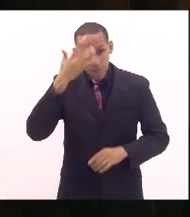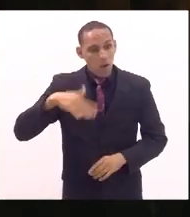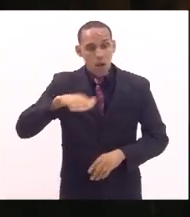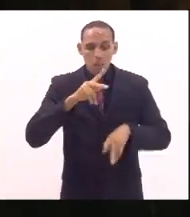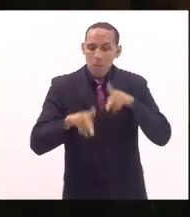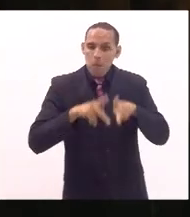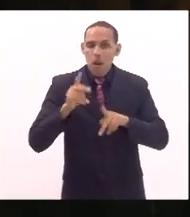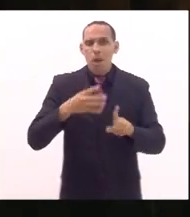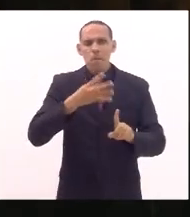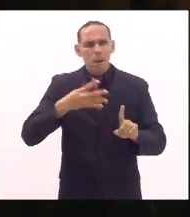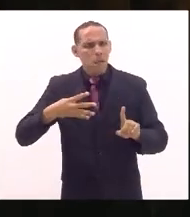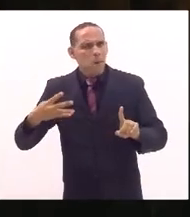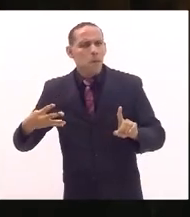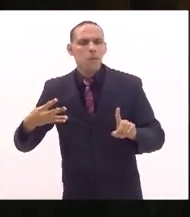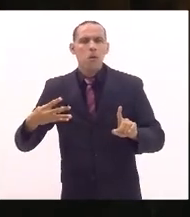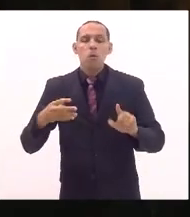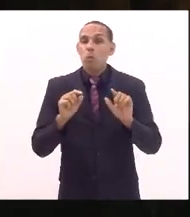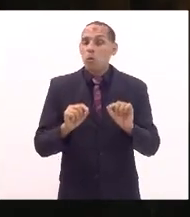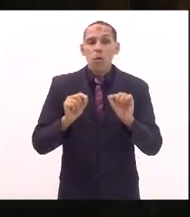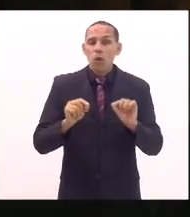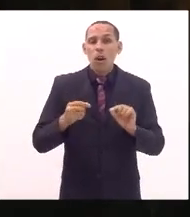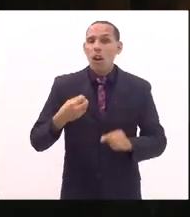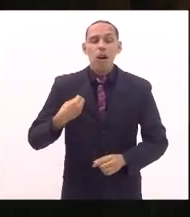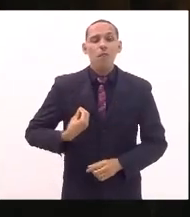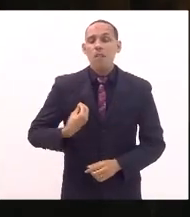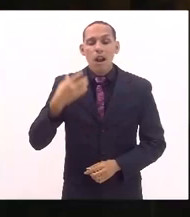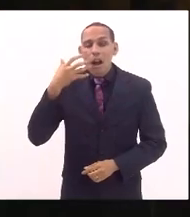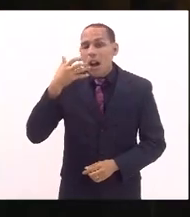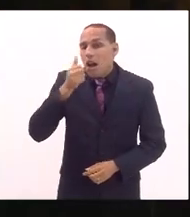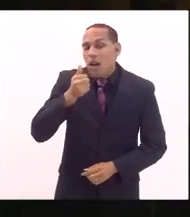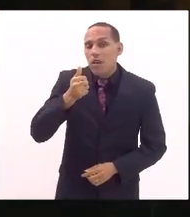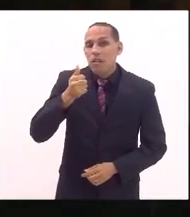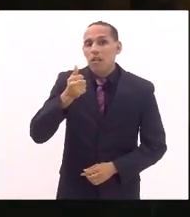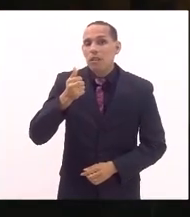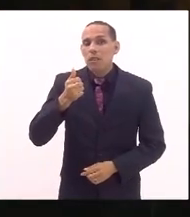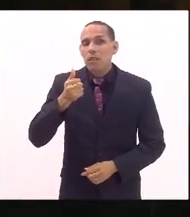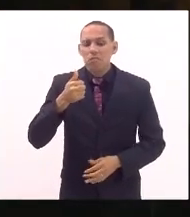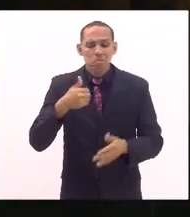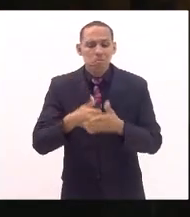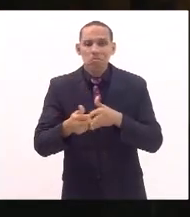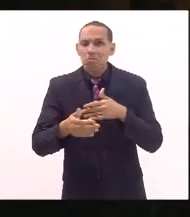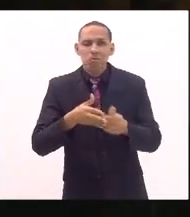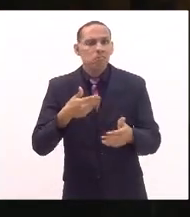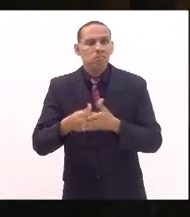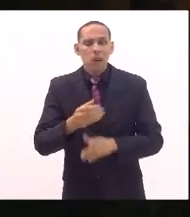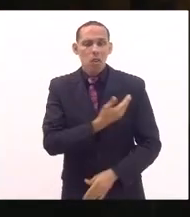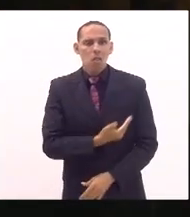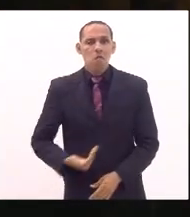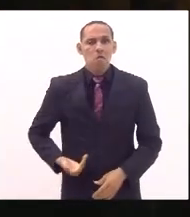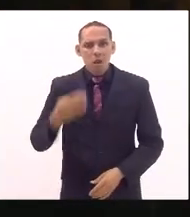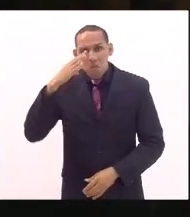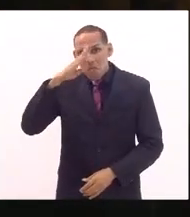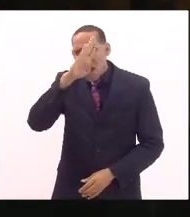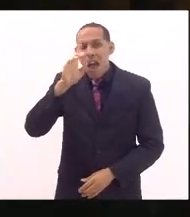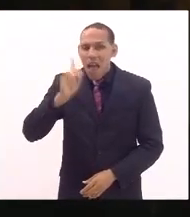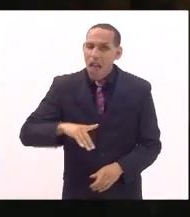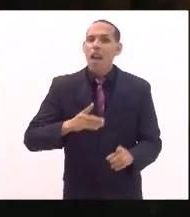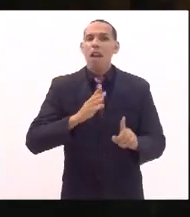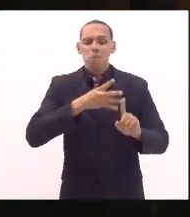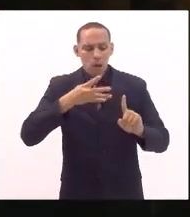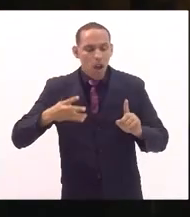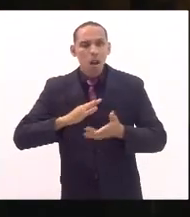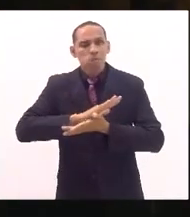LGBT que ia mais sobreviver apesar de um governo bolsonaro lista que LGBT